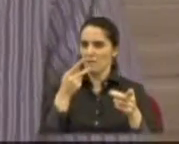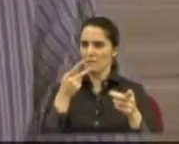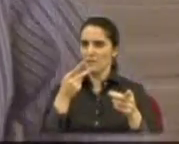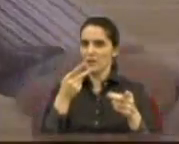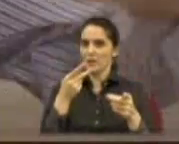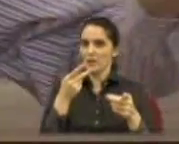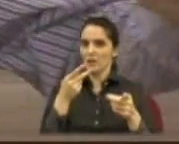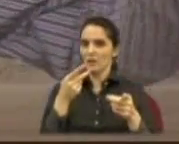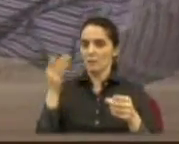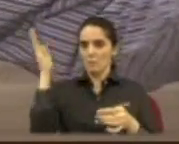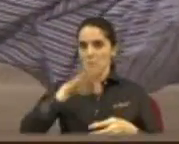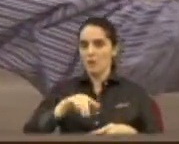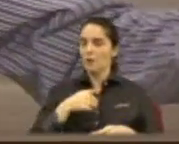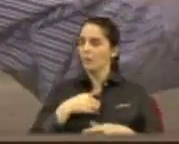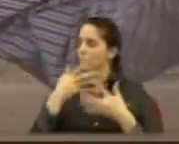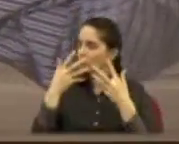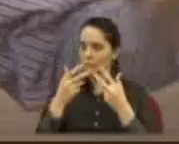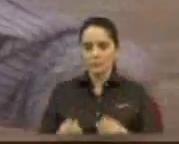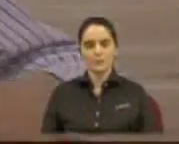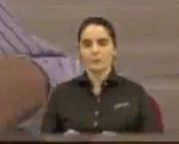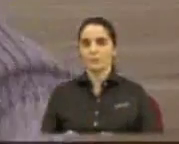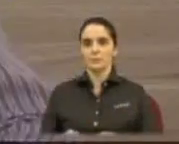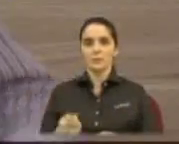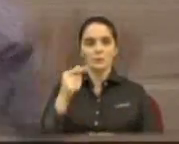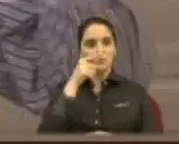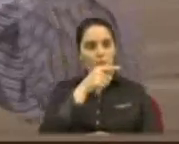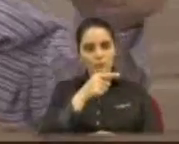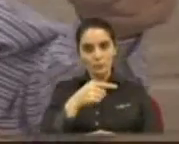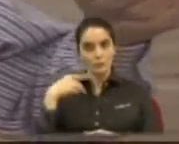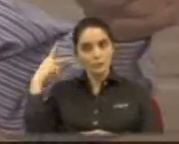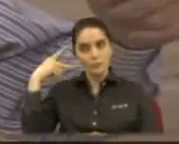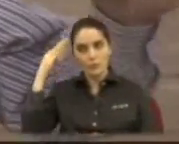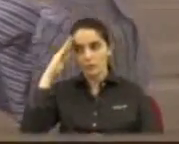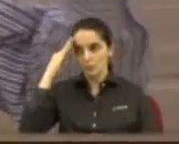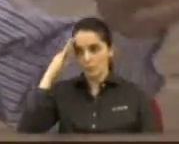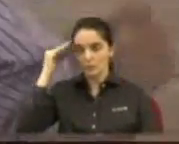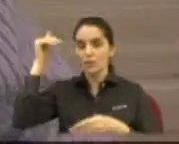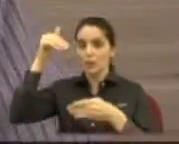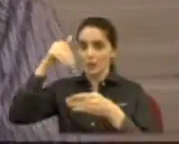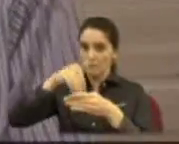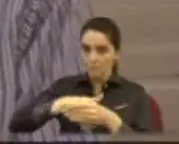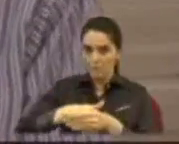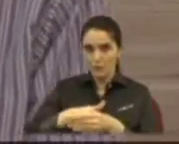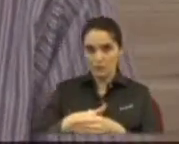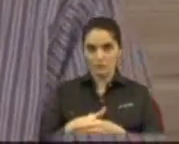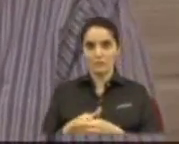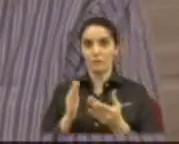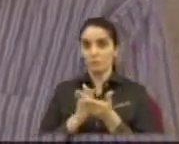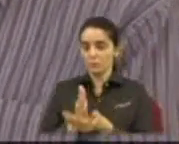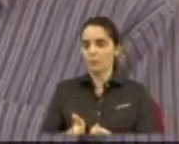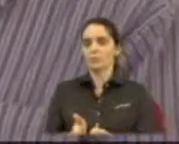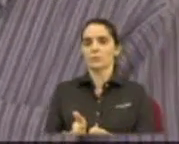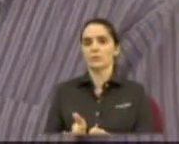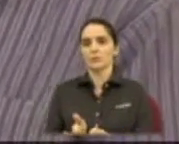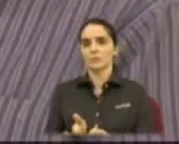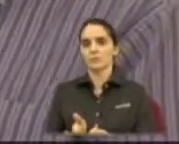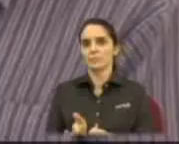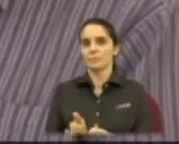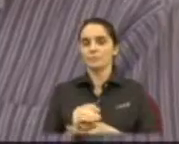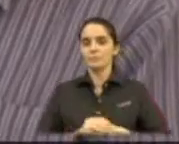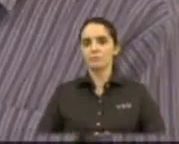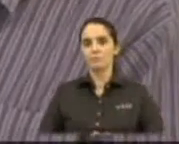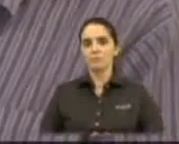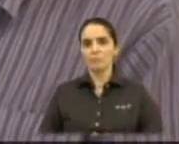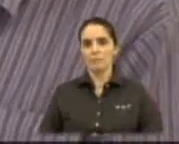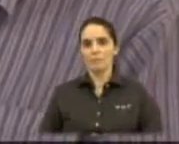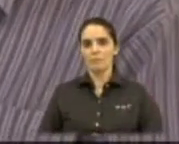jamais. Eu peço que os vereadores entendam e votem favorável a essa moção. Favorável. Porque senão é dizer,